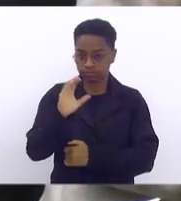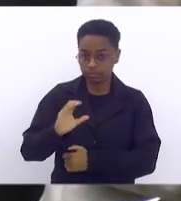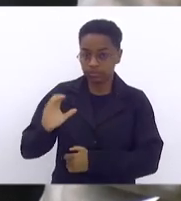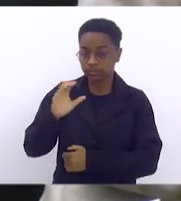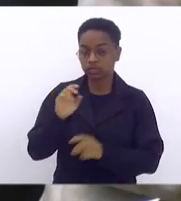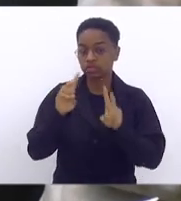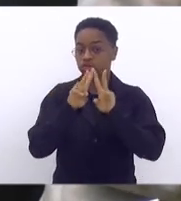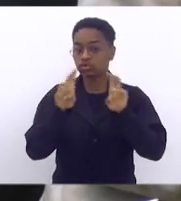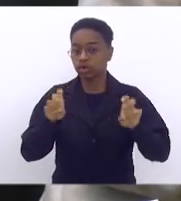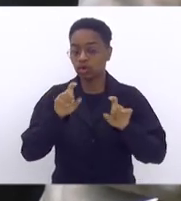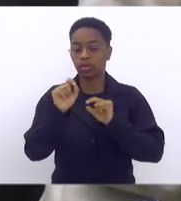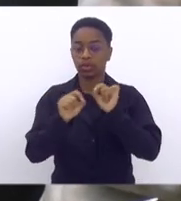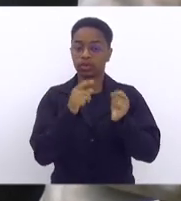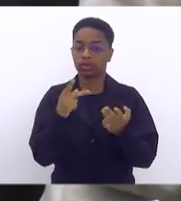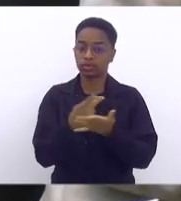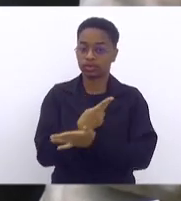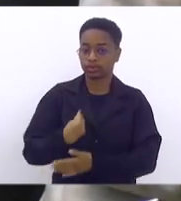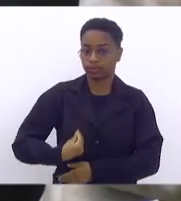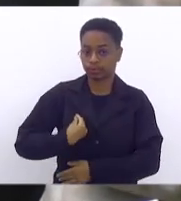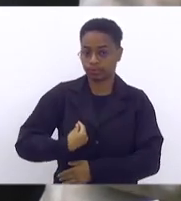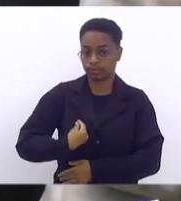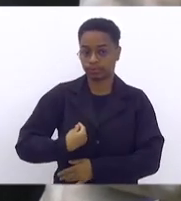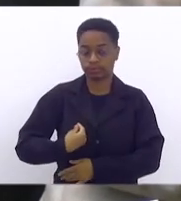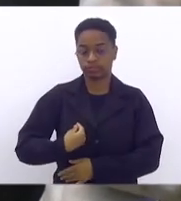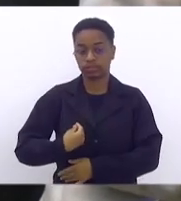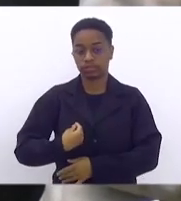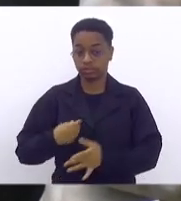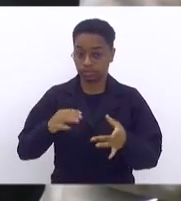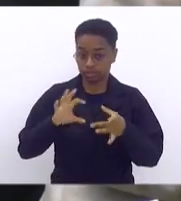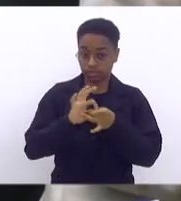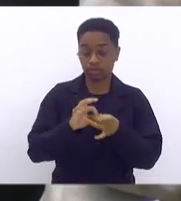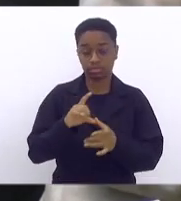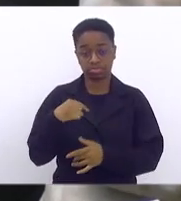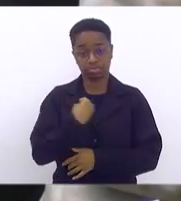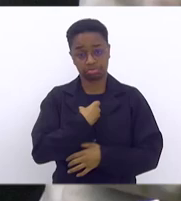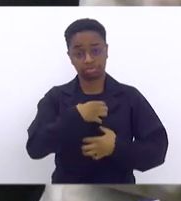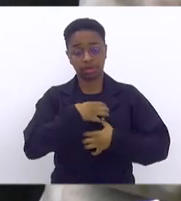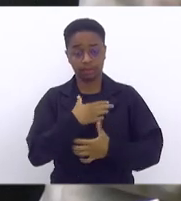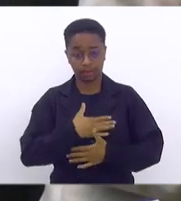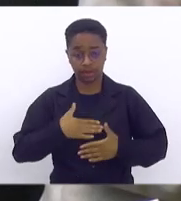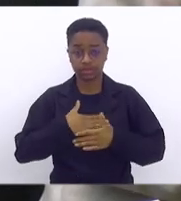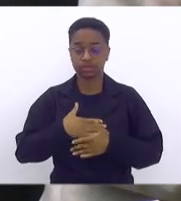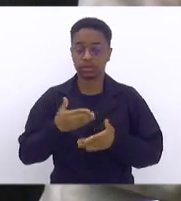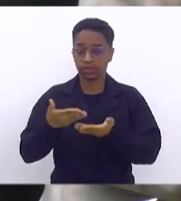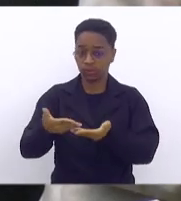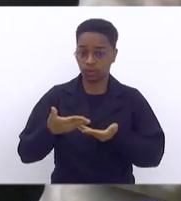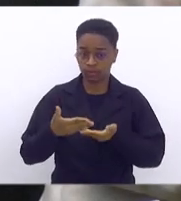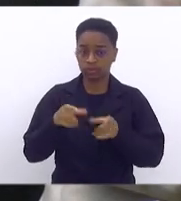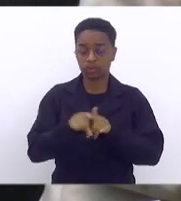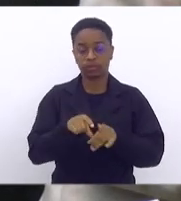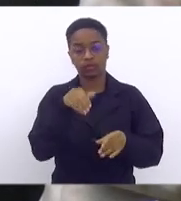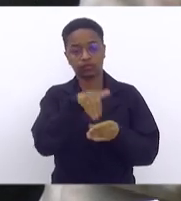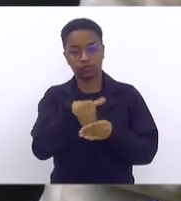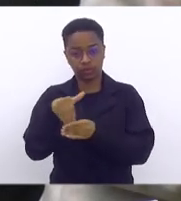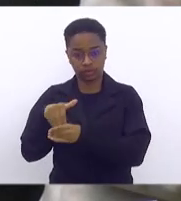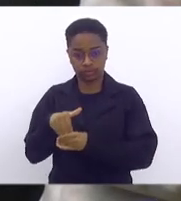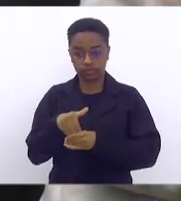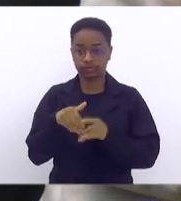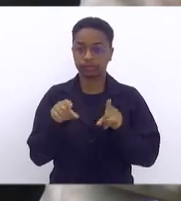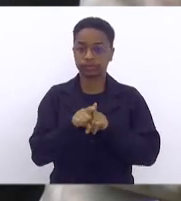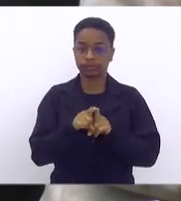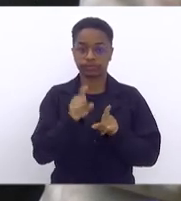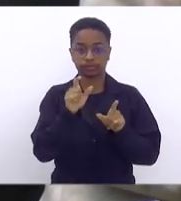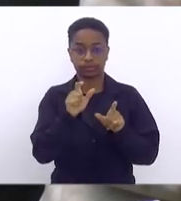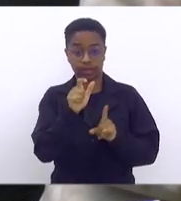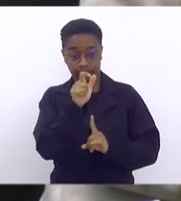a realidade relacionada a esse tema, teremos o prazer de colocar em votação, e assim a pessoa